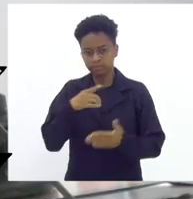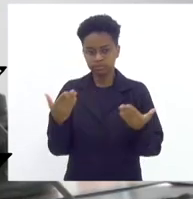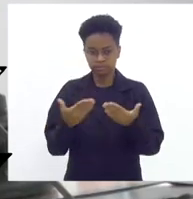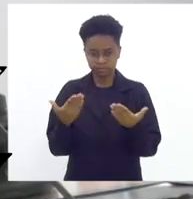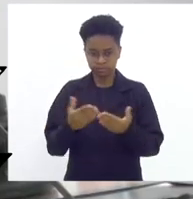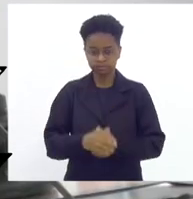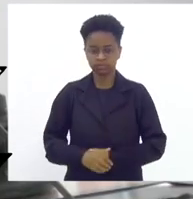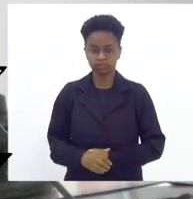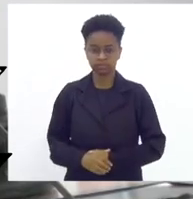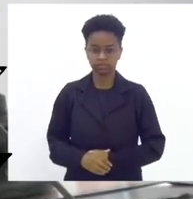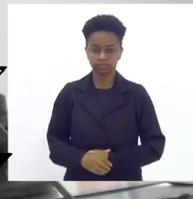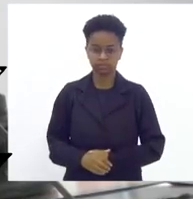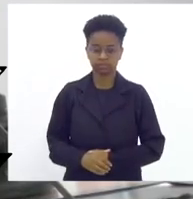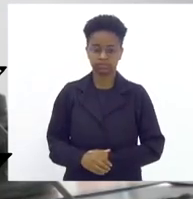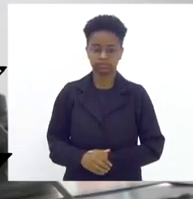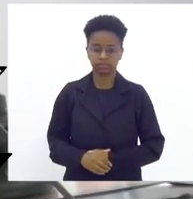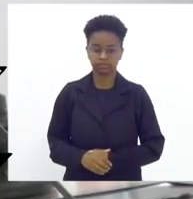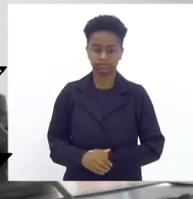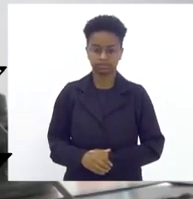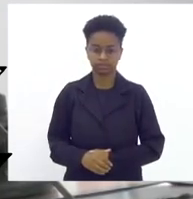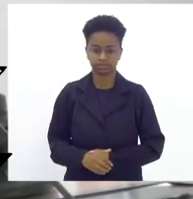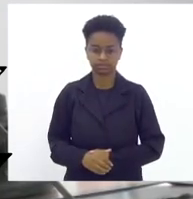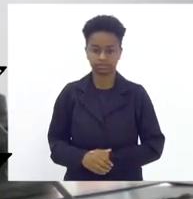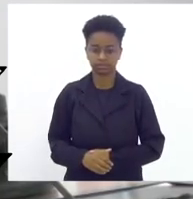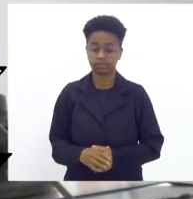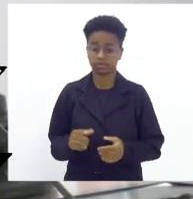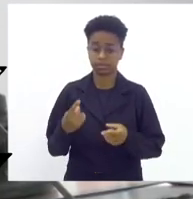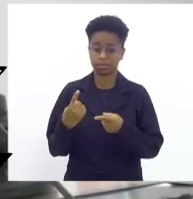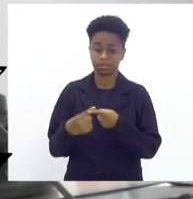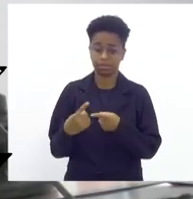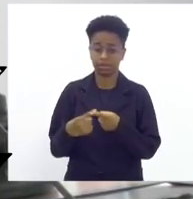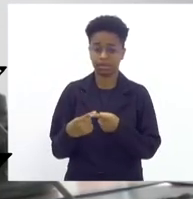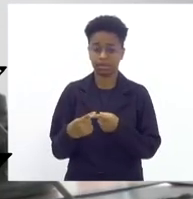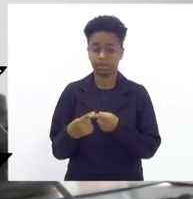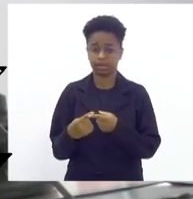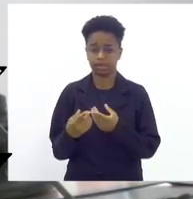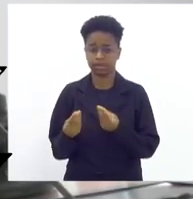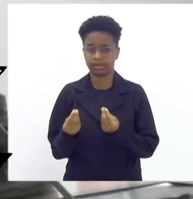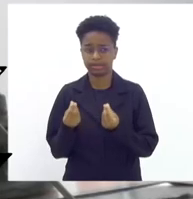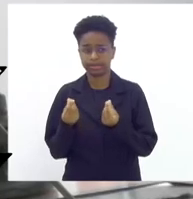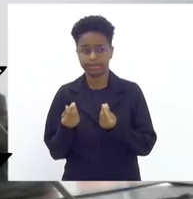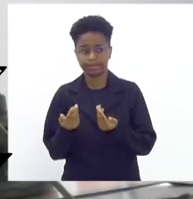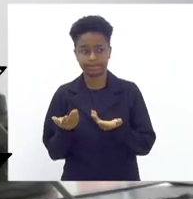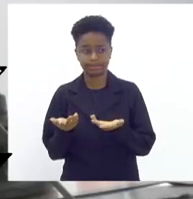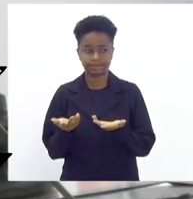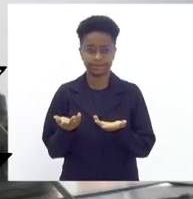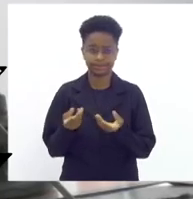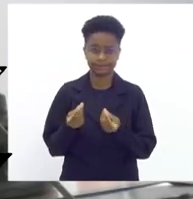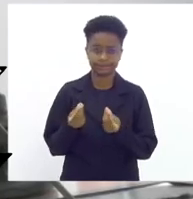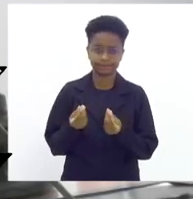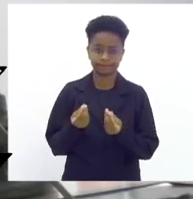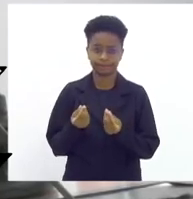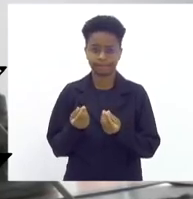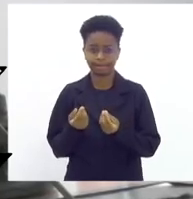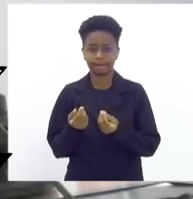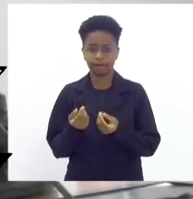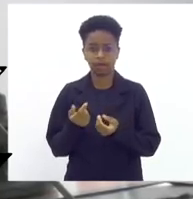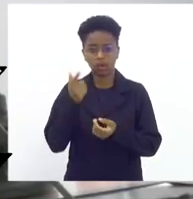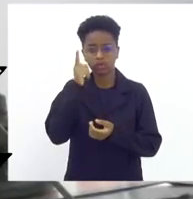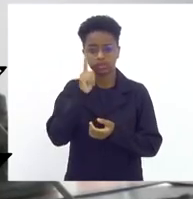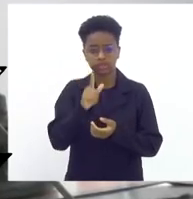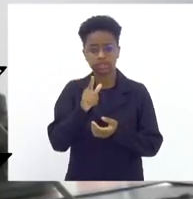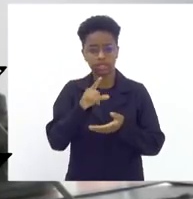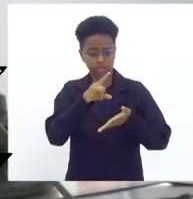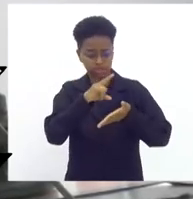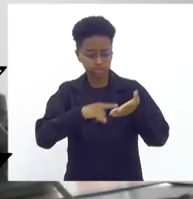para que se fluxo de de revalidação de diplomas